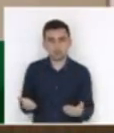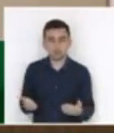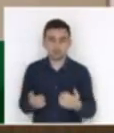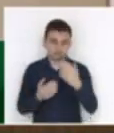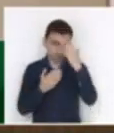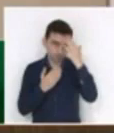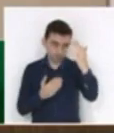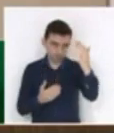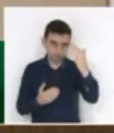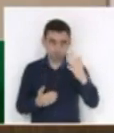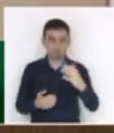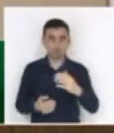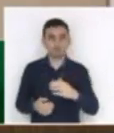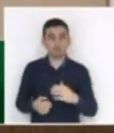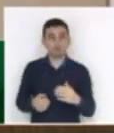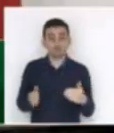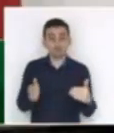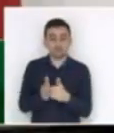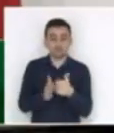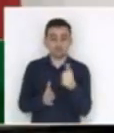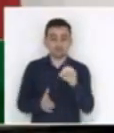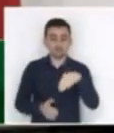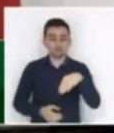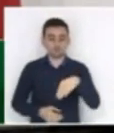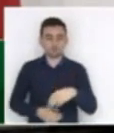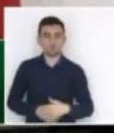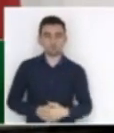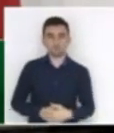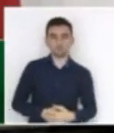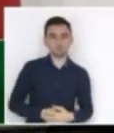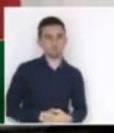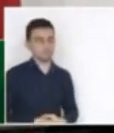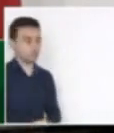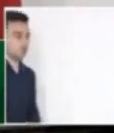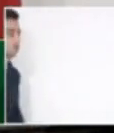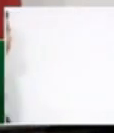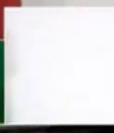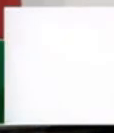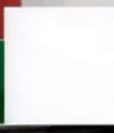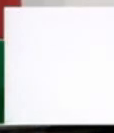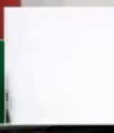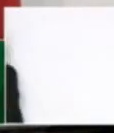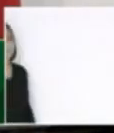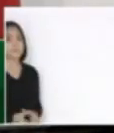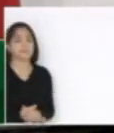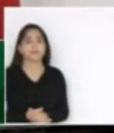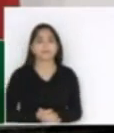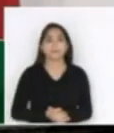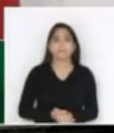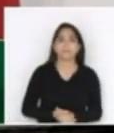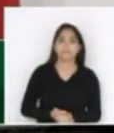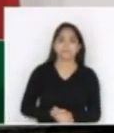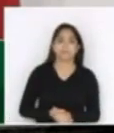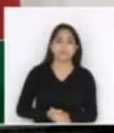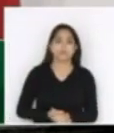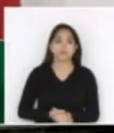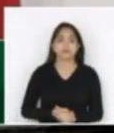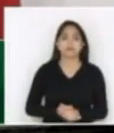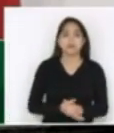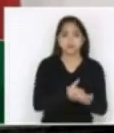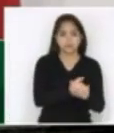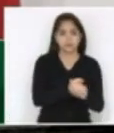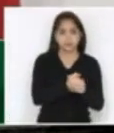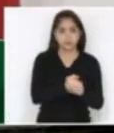senhor tem o tempo de até 10 minutos. Obrigado, senhora presidente. Quero cumprimentar os deputados, saudar aqui o prefeito de Uruçanga,